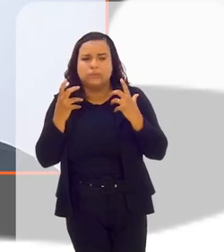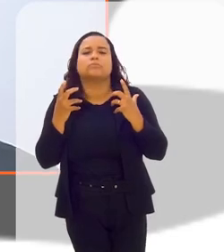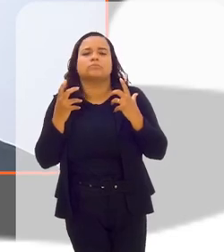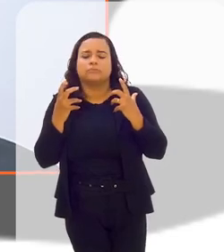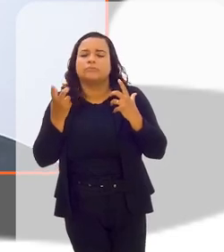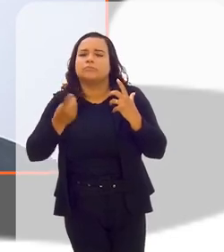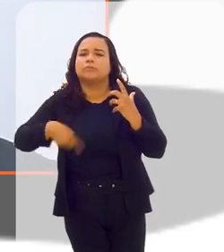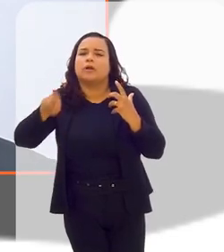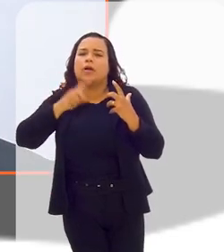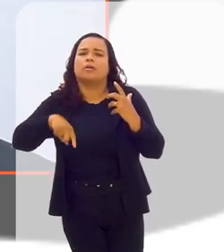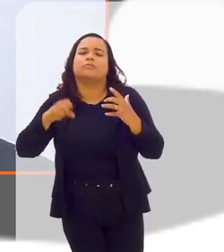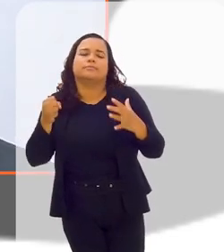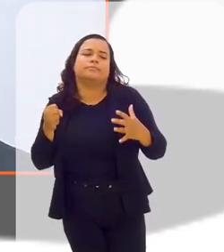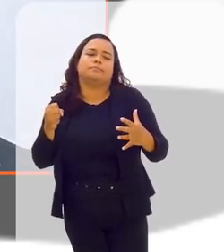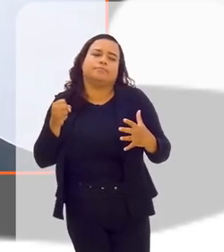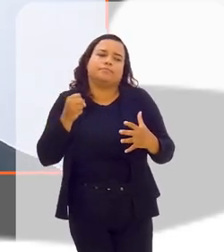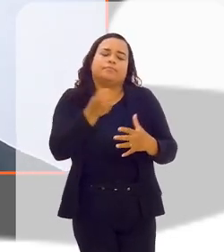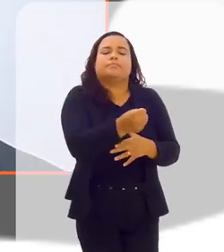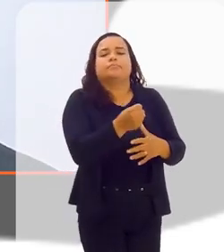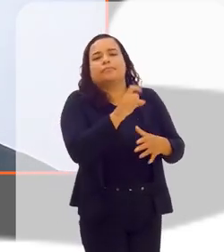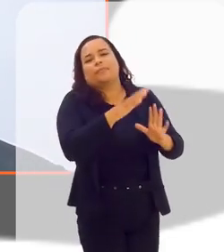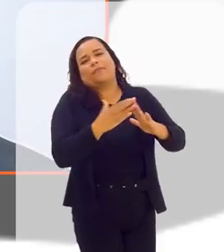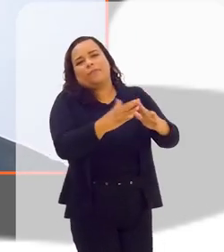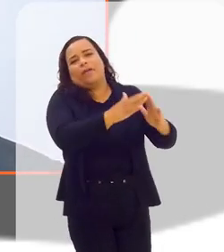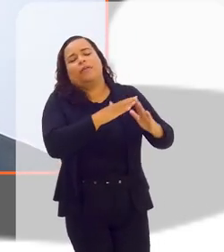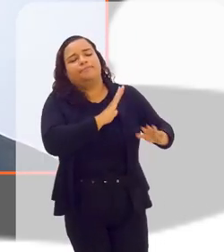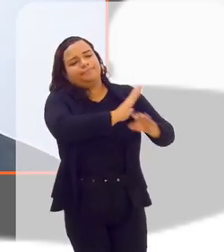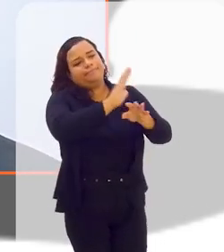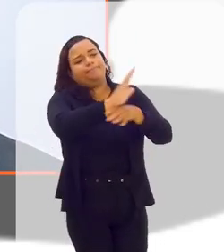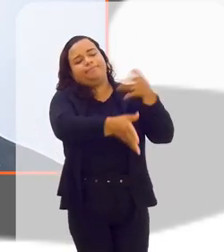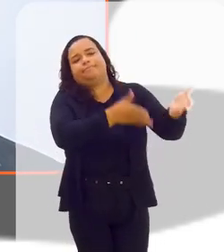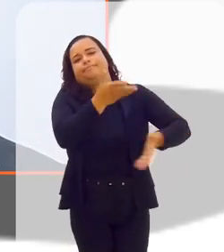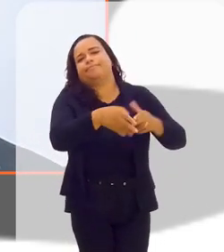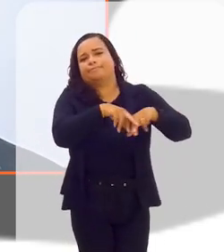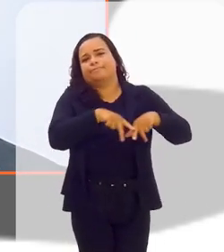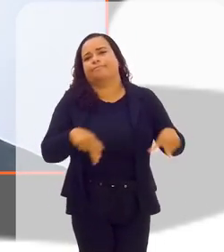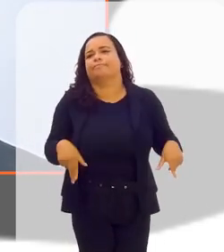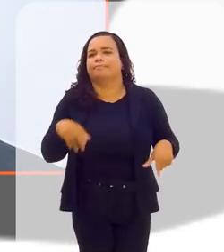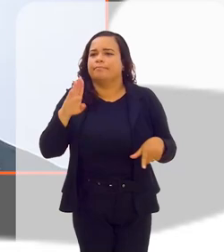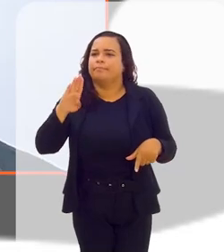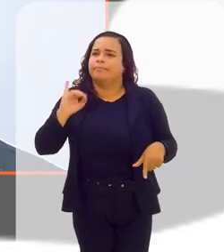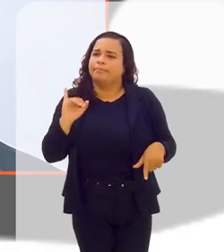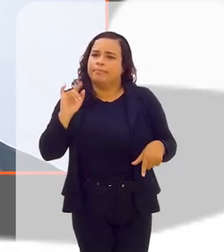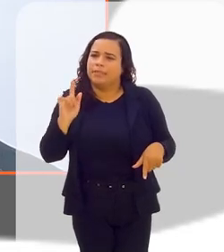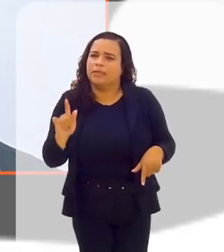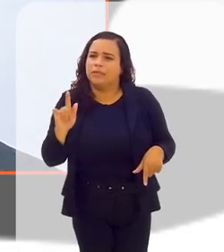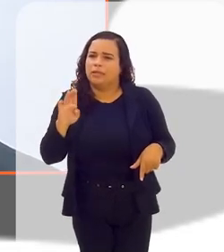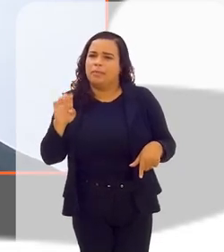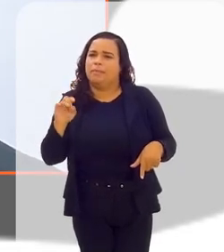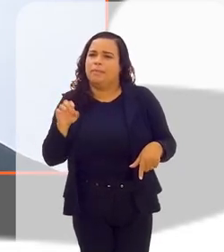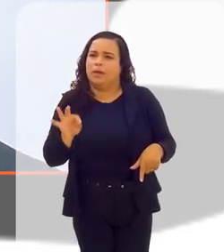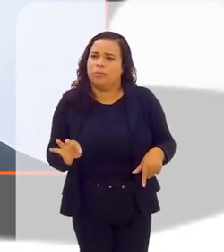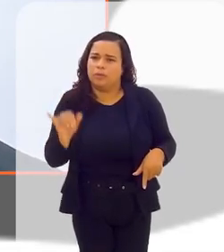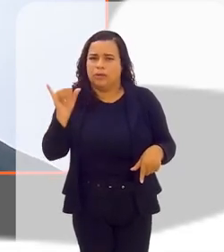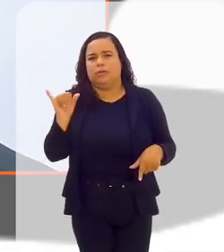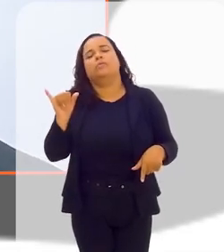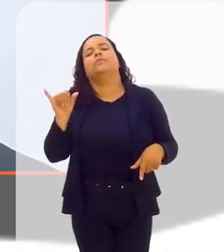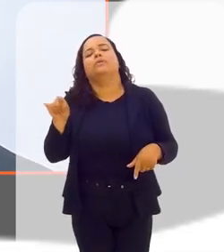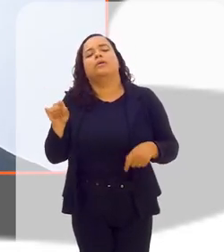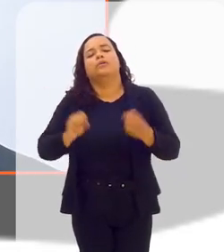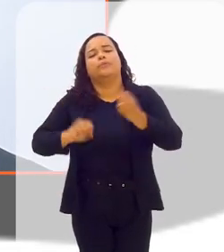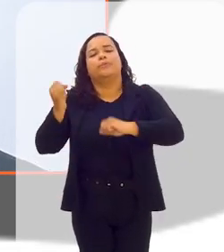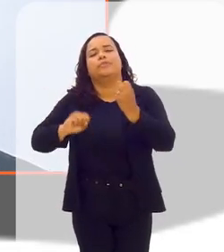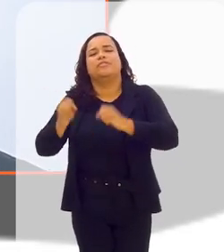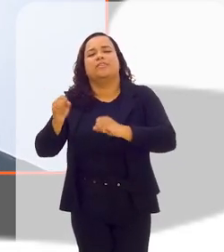este período, que realmente selaram esse trajeto entre a Big Beauty como indústria